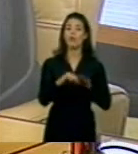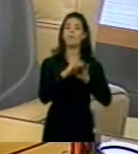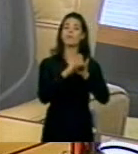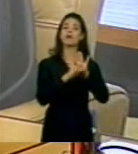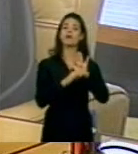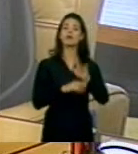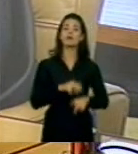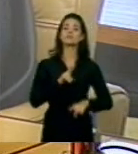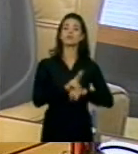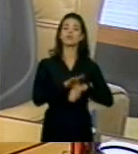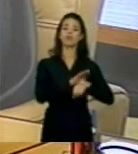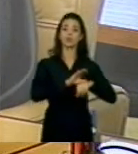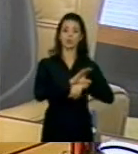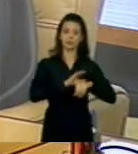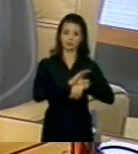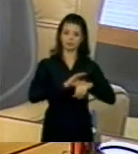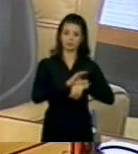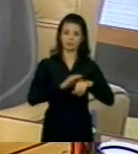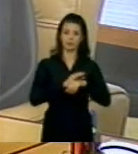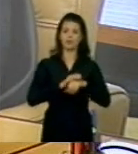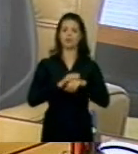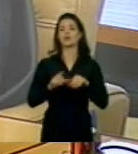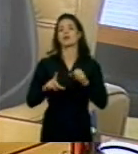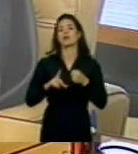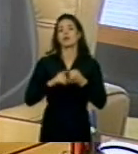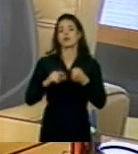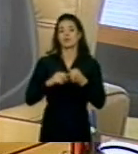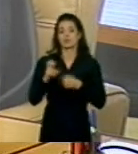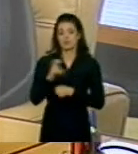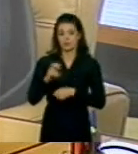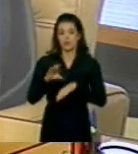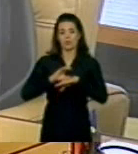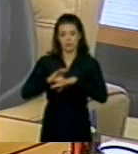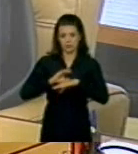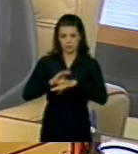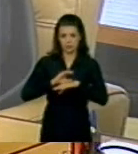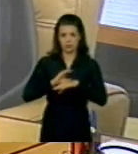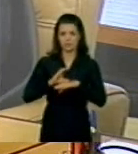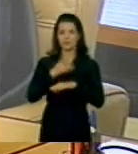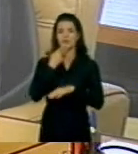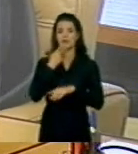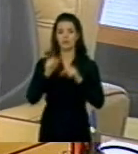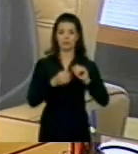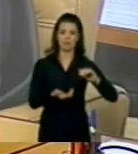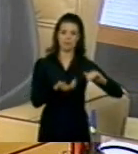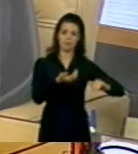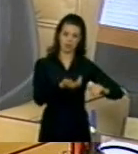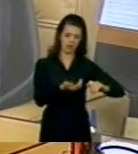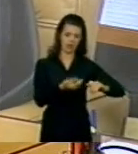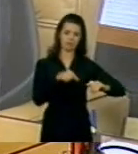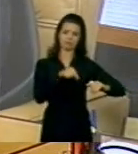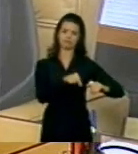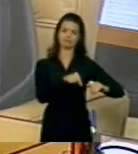de controle constitucional? A regra do artigo 55, parágrafo 2º da Constituição, que outorga às casas legislativas do